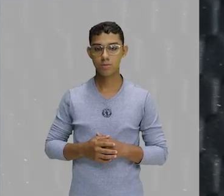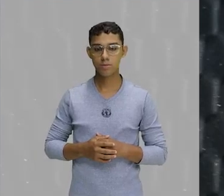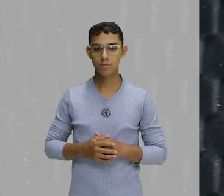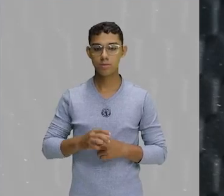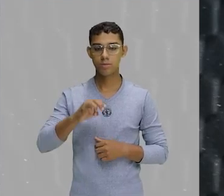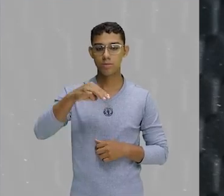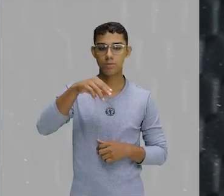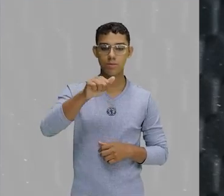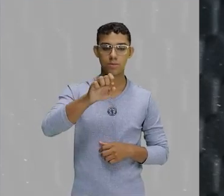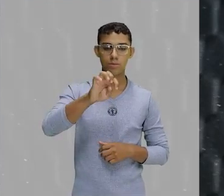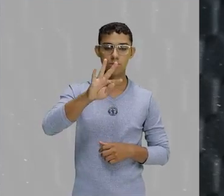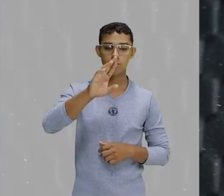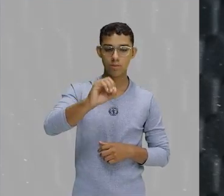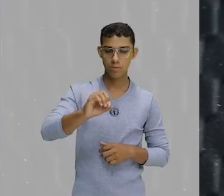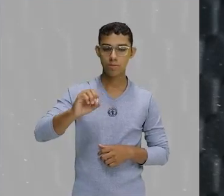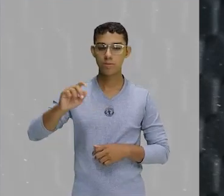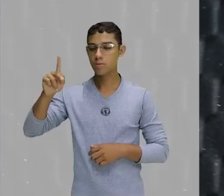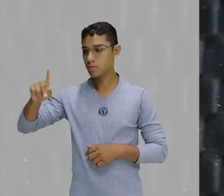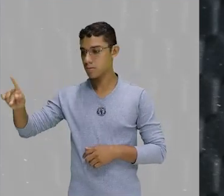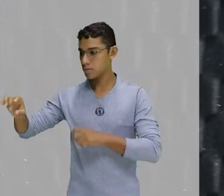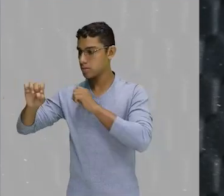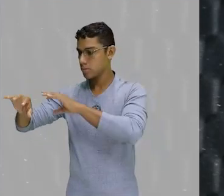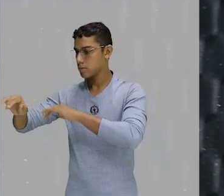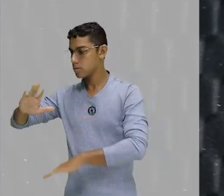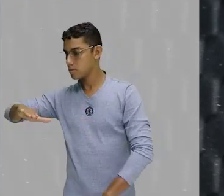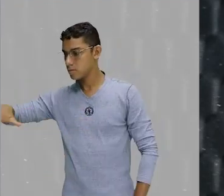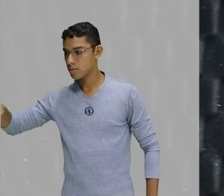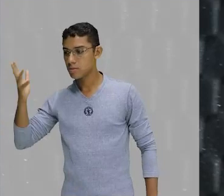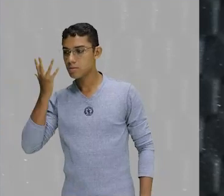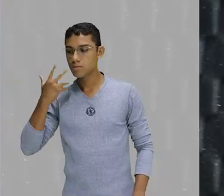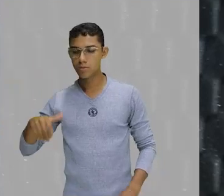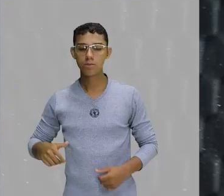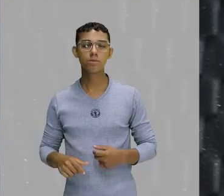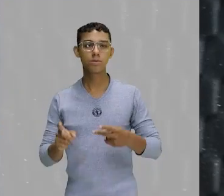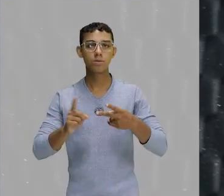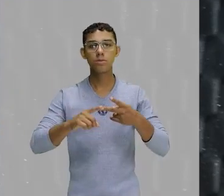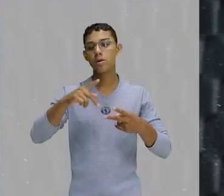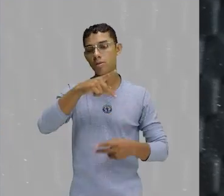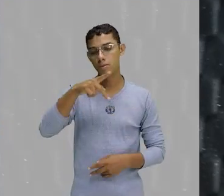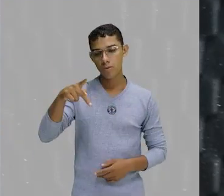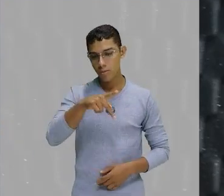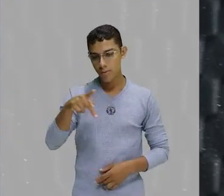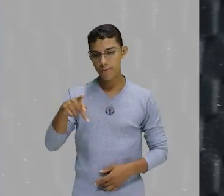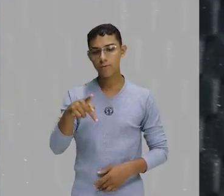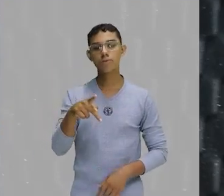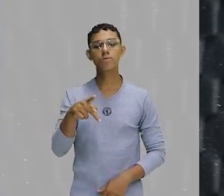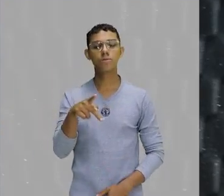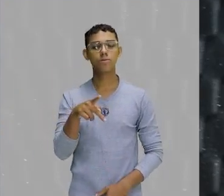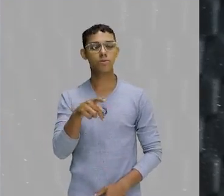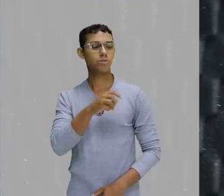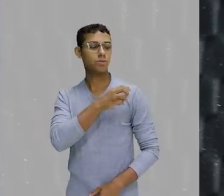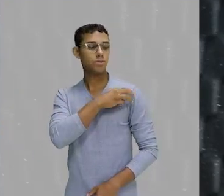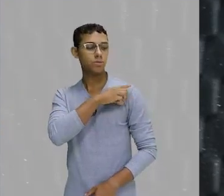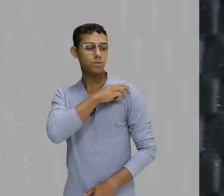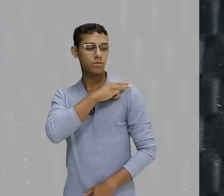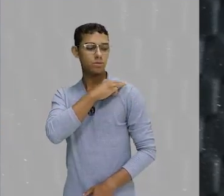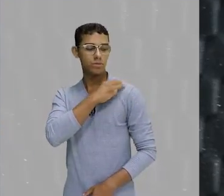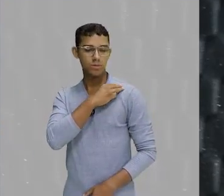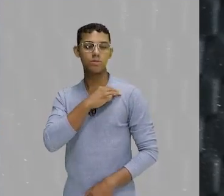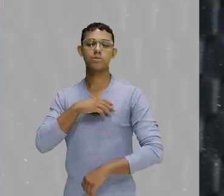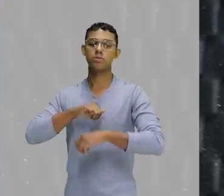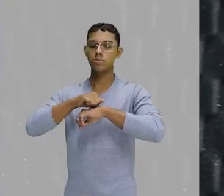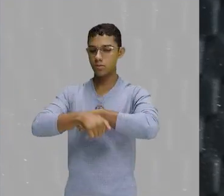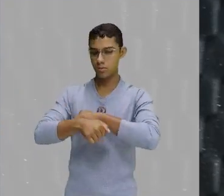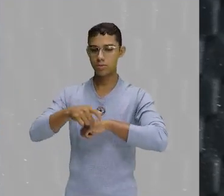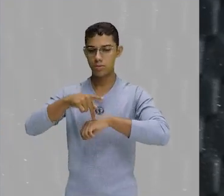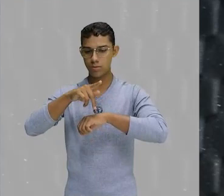infantil, professor da educação de médio para frente, certo? Rato, acabei de falar